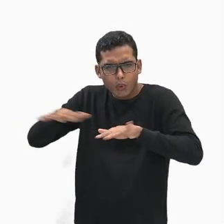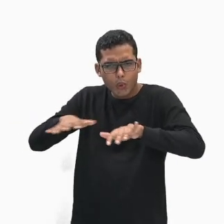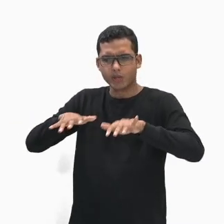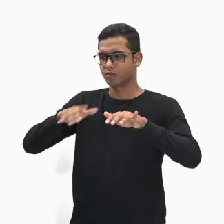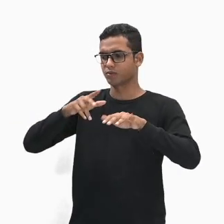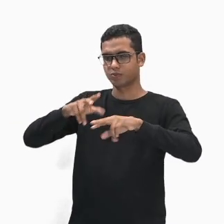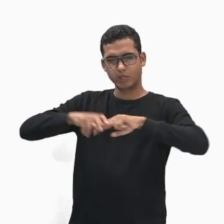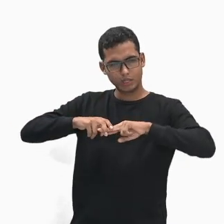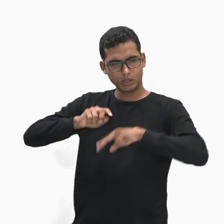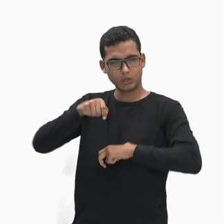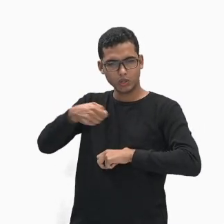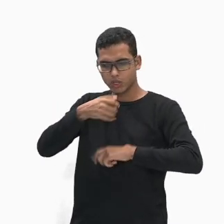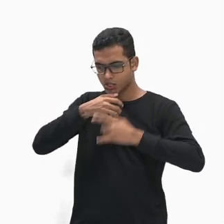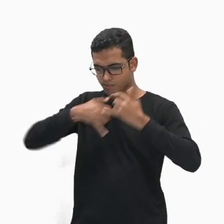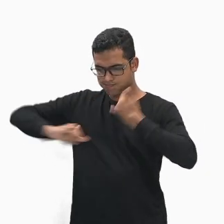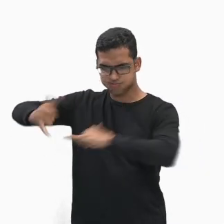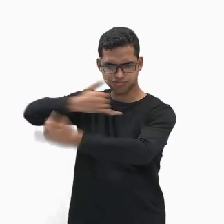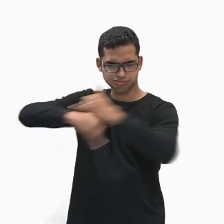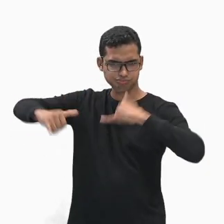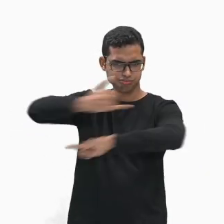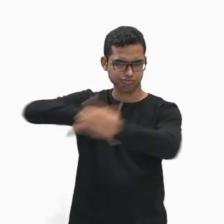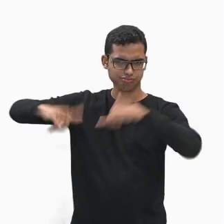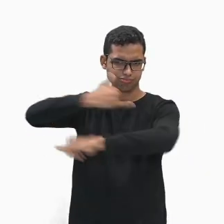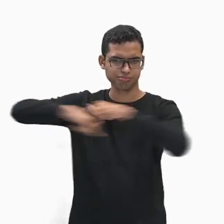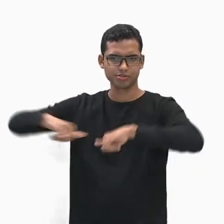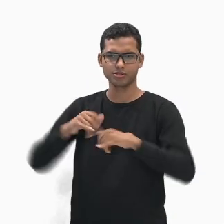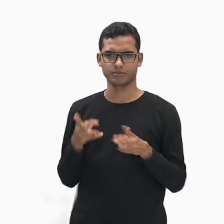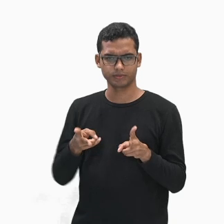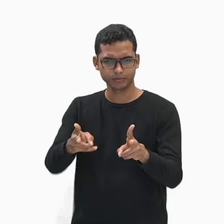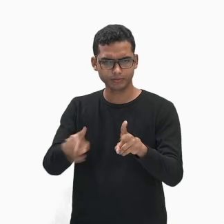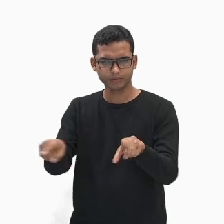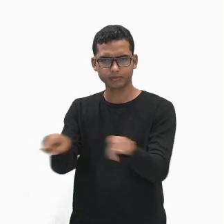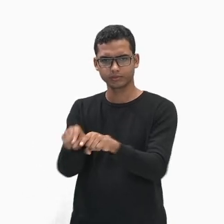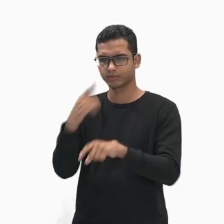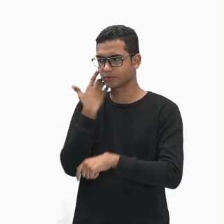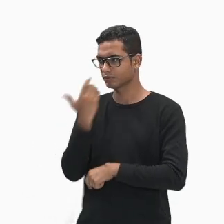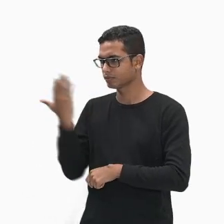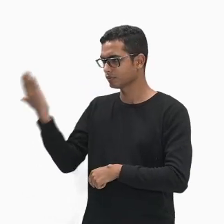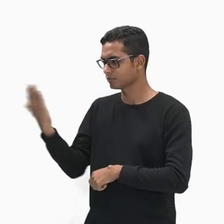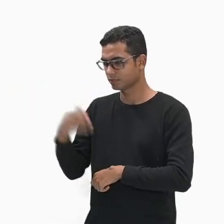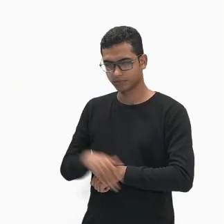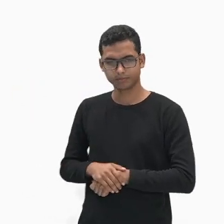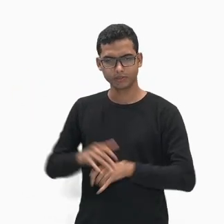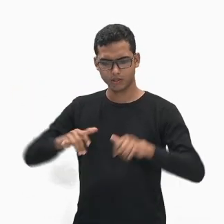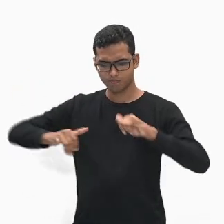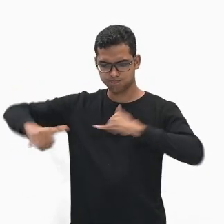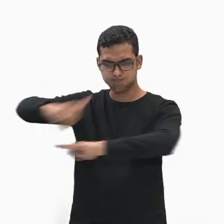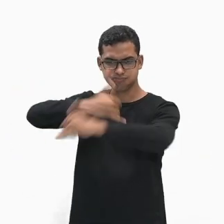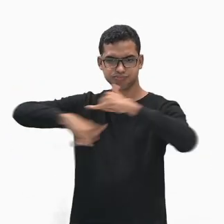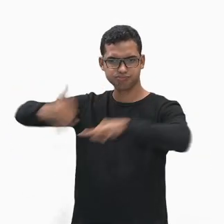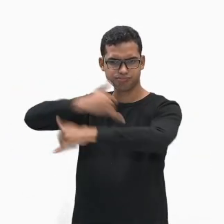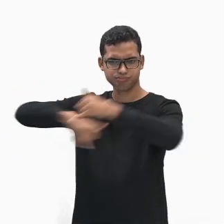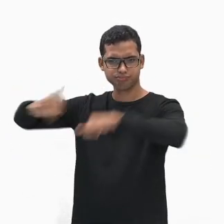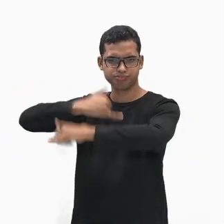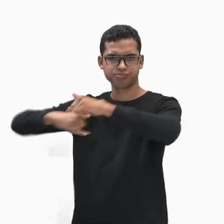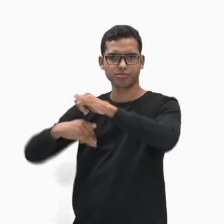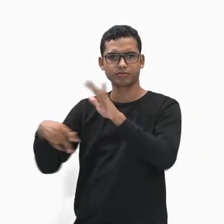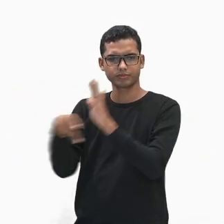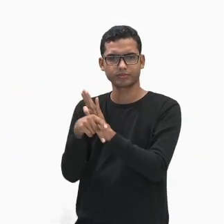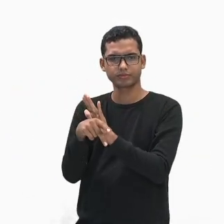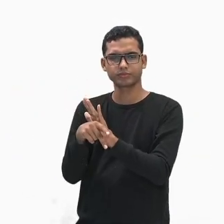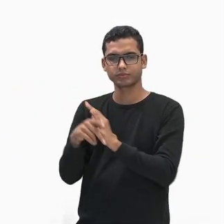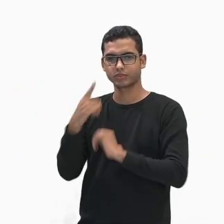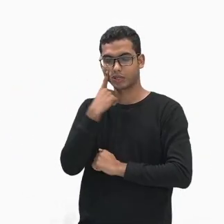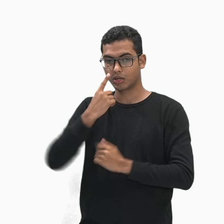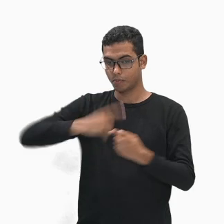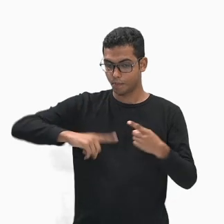ela está em movimento. Vejam, eletrostática cargas elétricas em